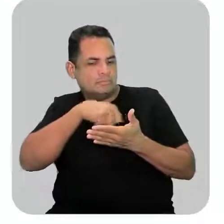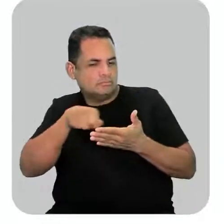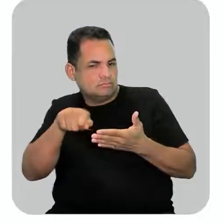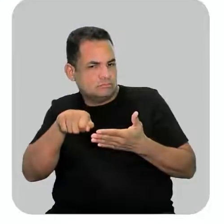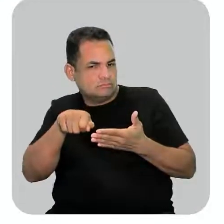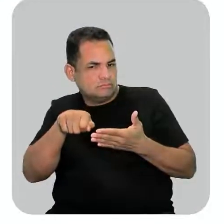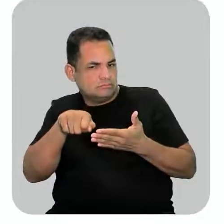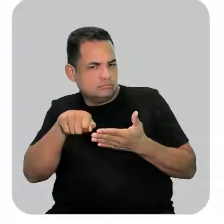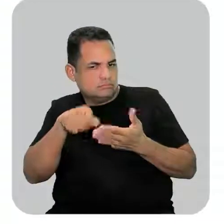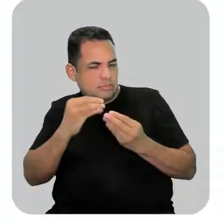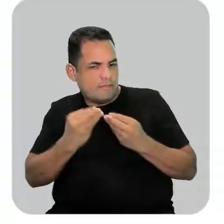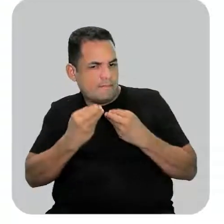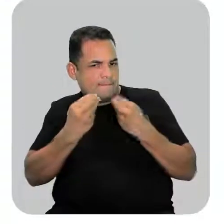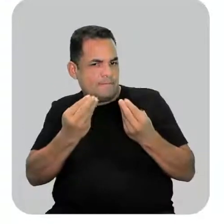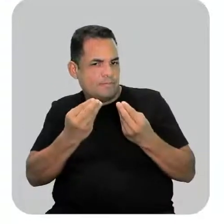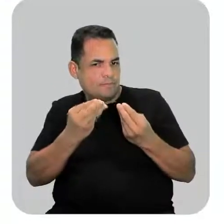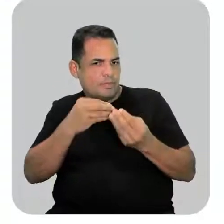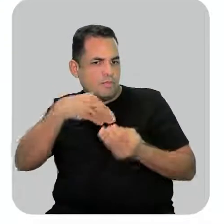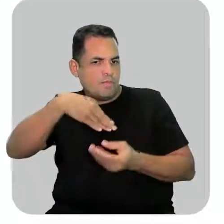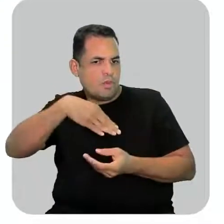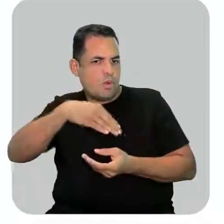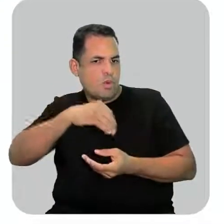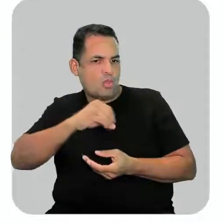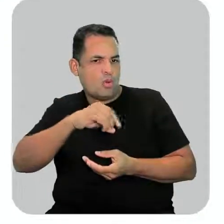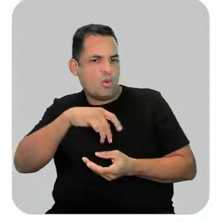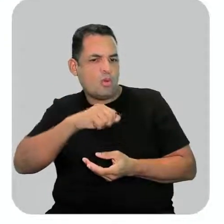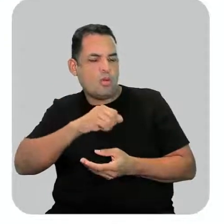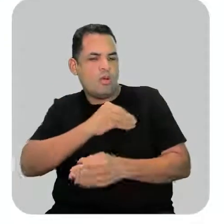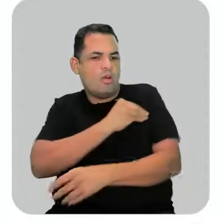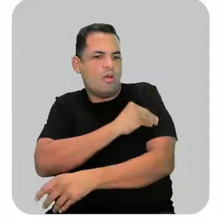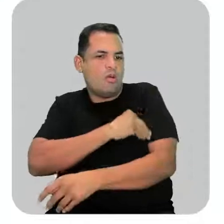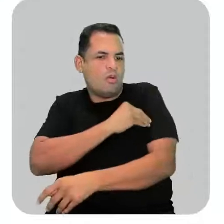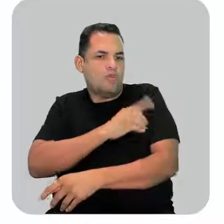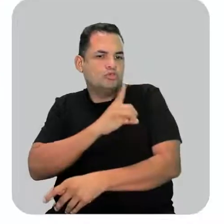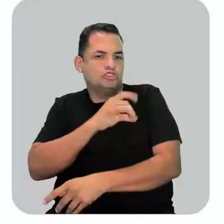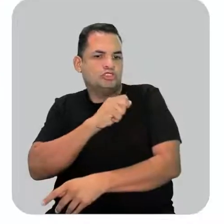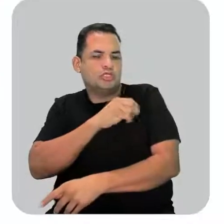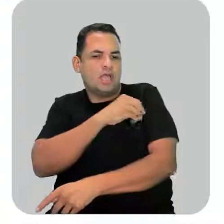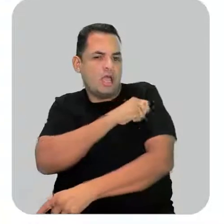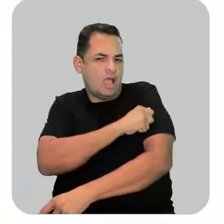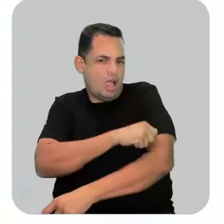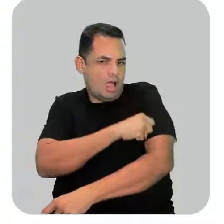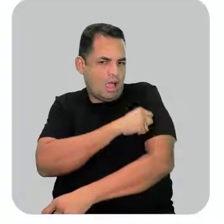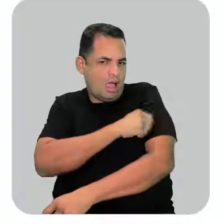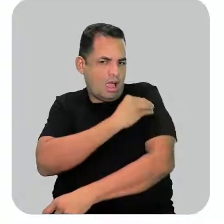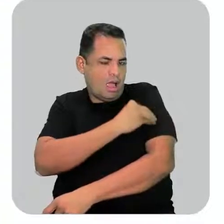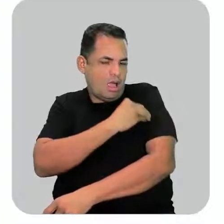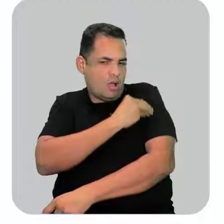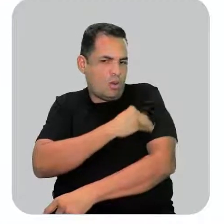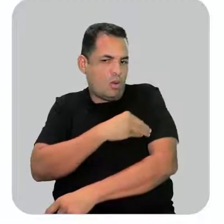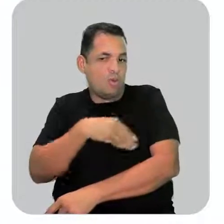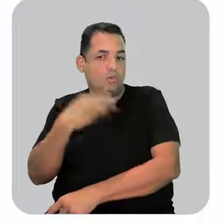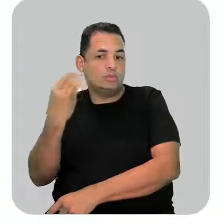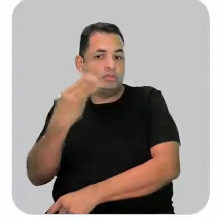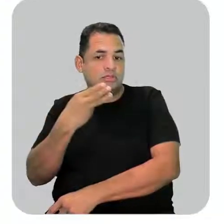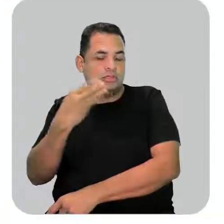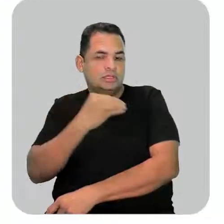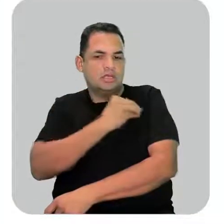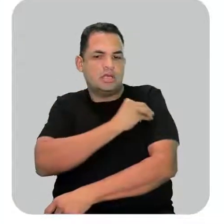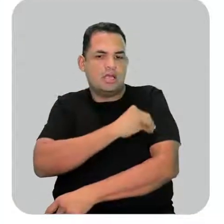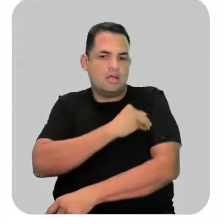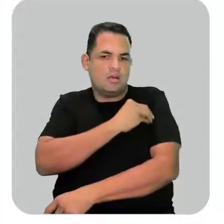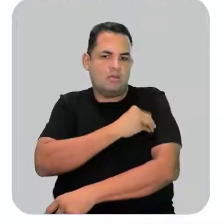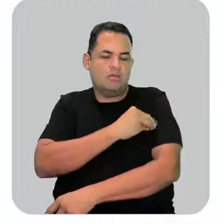pedido, o monoálcool, o diálcool ou o triálcool, que é o